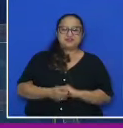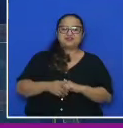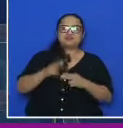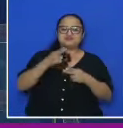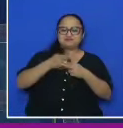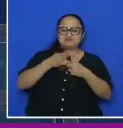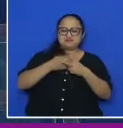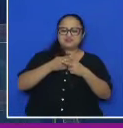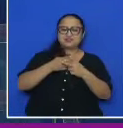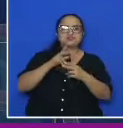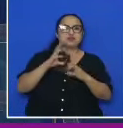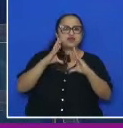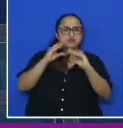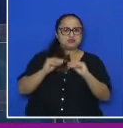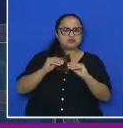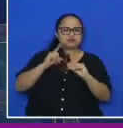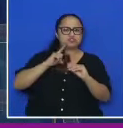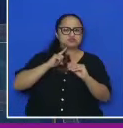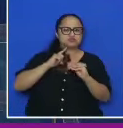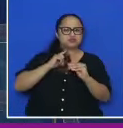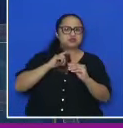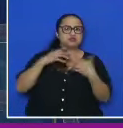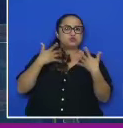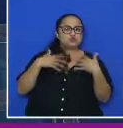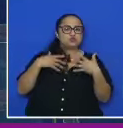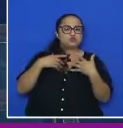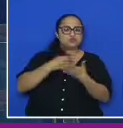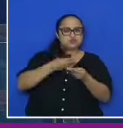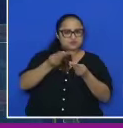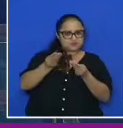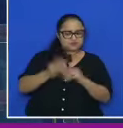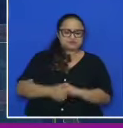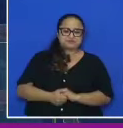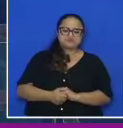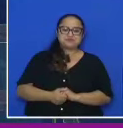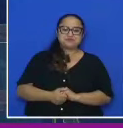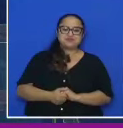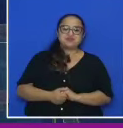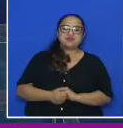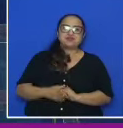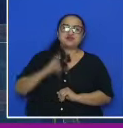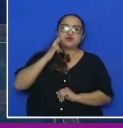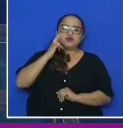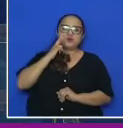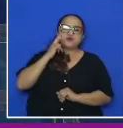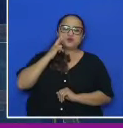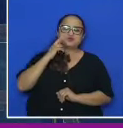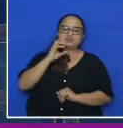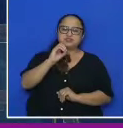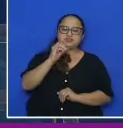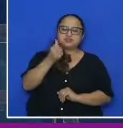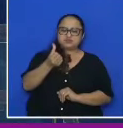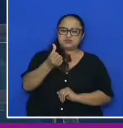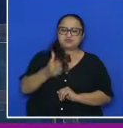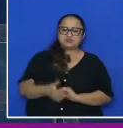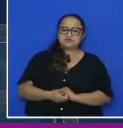Loterias Caixa, todas as noites, milhões em prêmios para você. Bola rosa, 06.